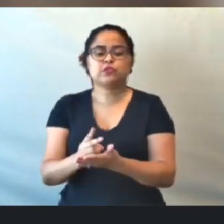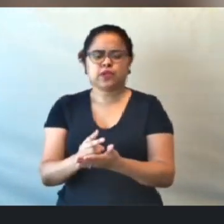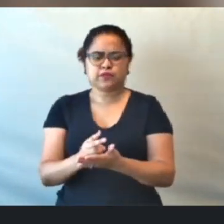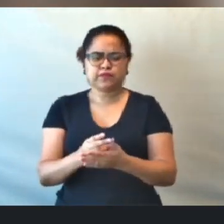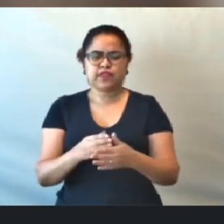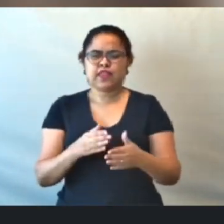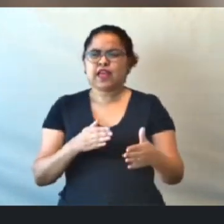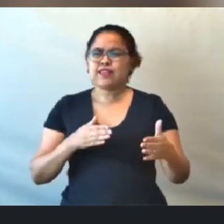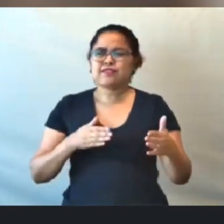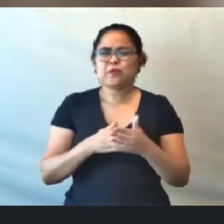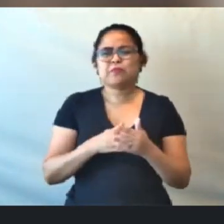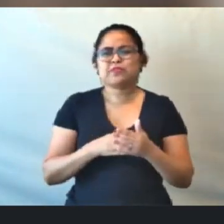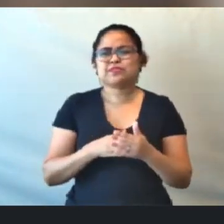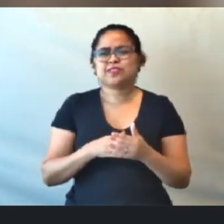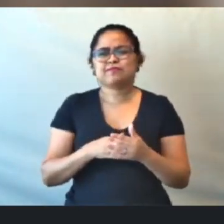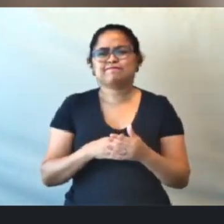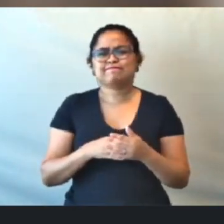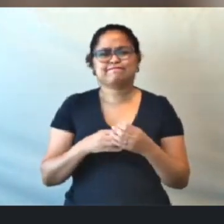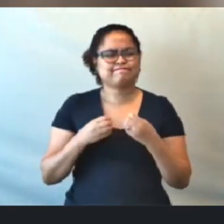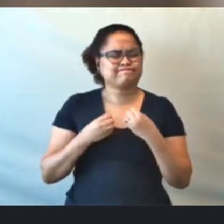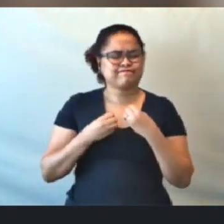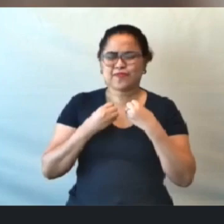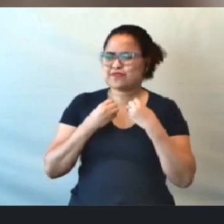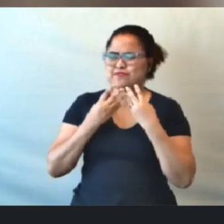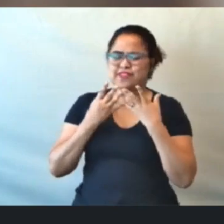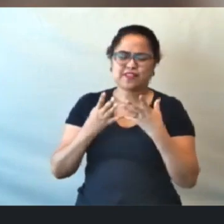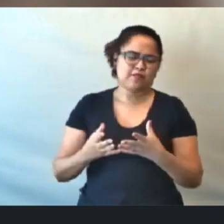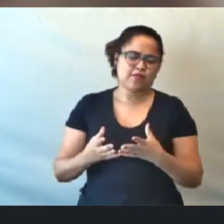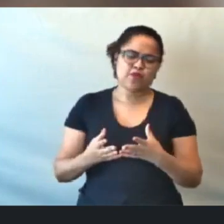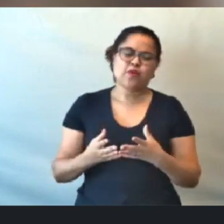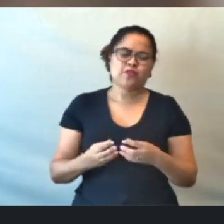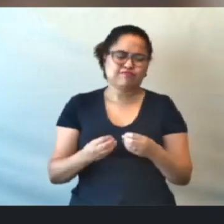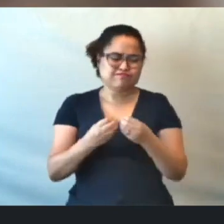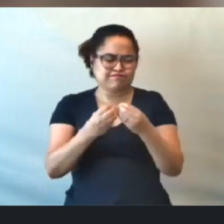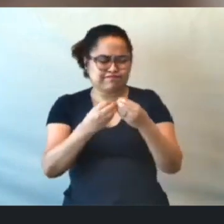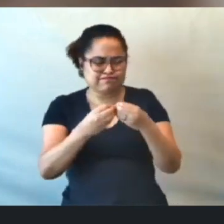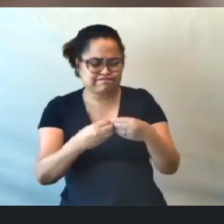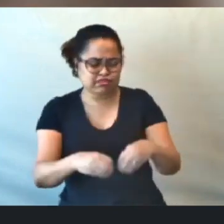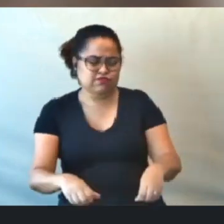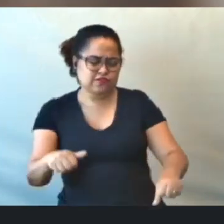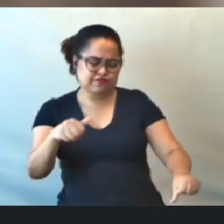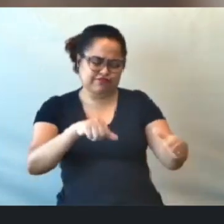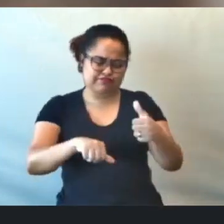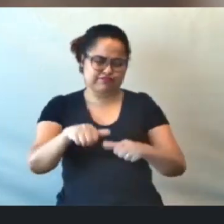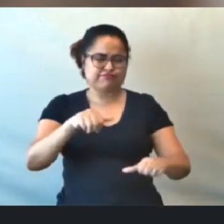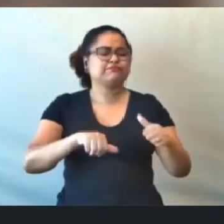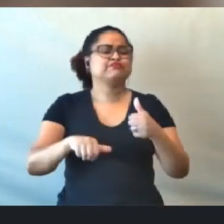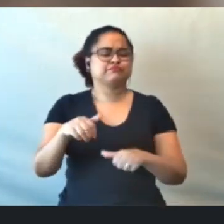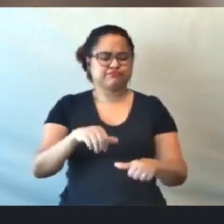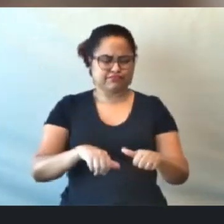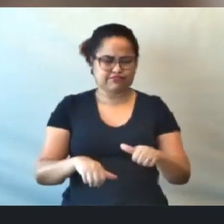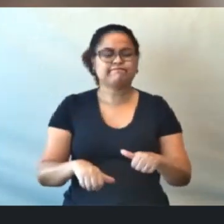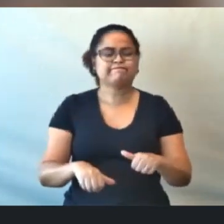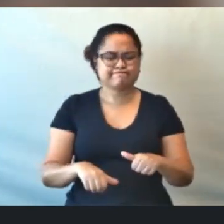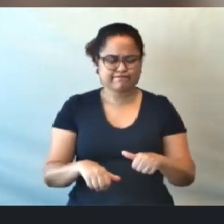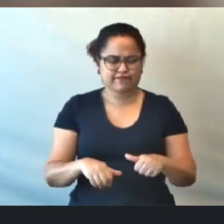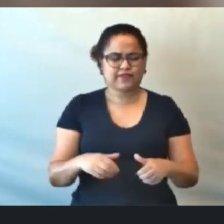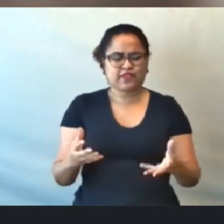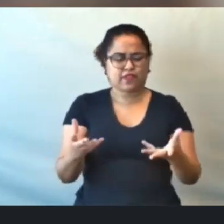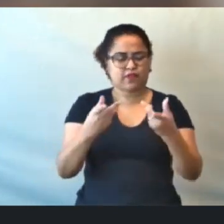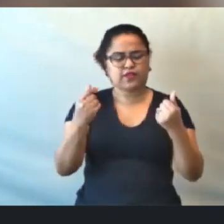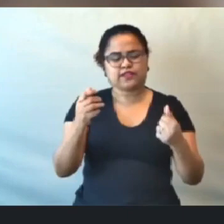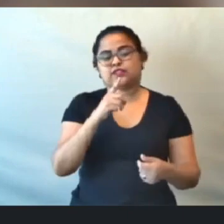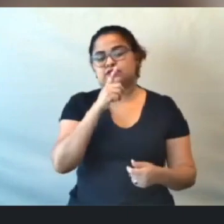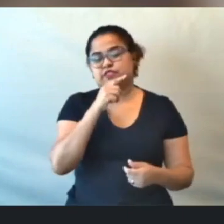traria nenhum benefício à lagoa, haveria uma piora significativa da qualidade de água. Com relação ao Exilimp, é